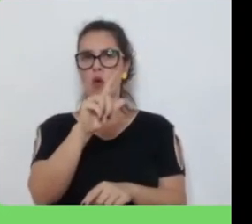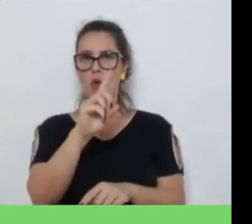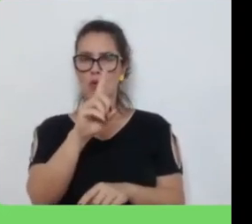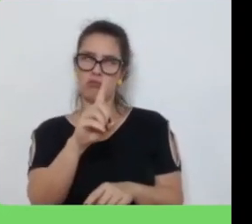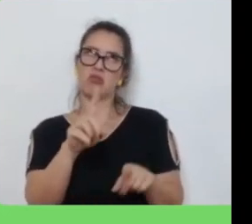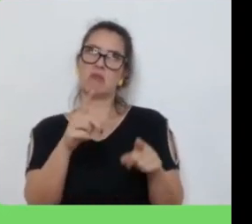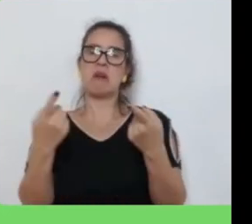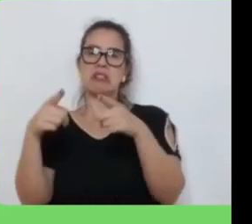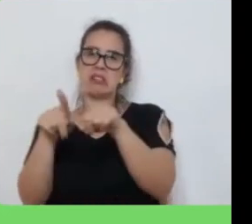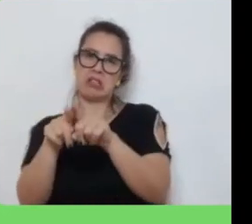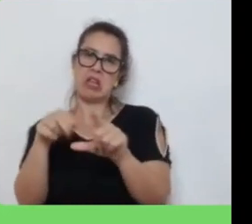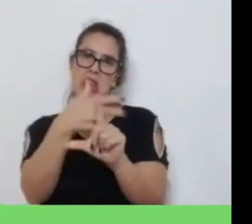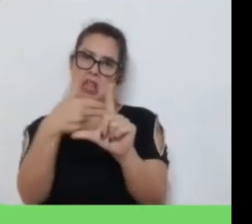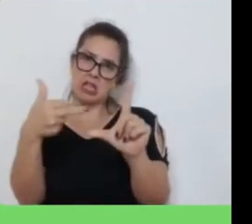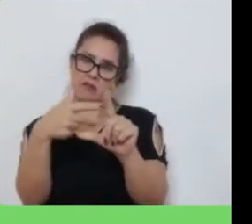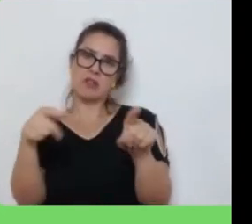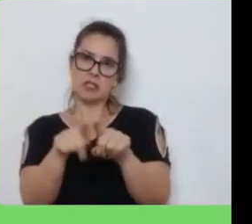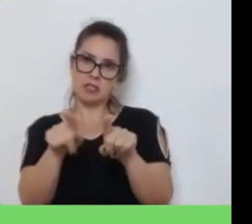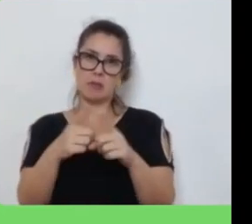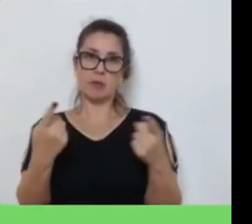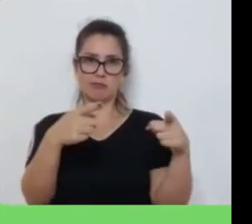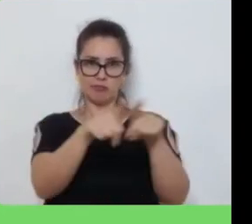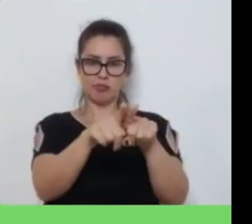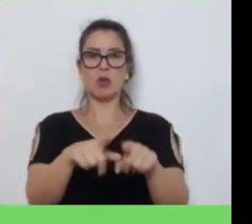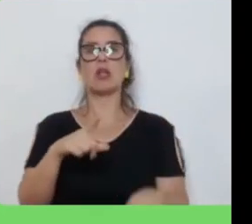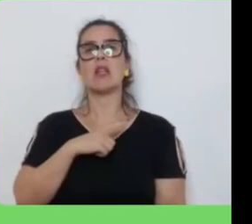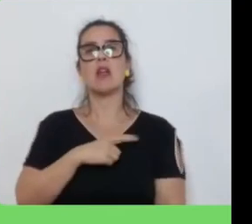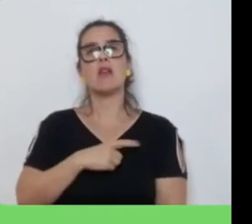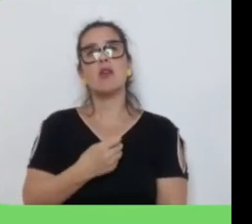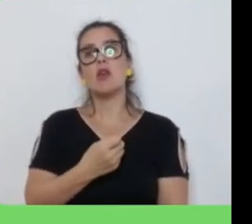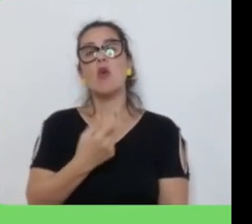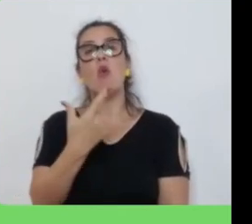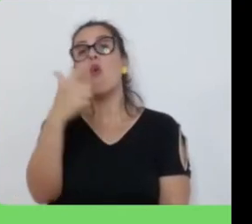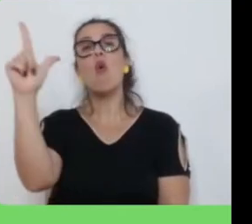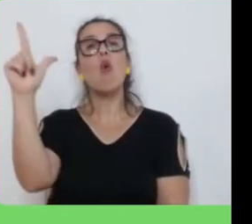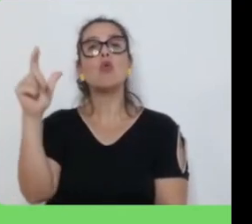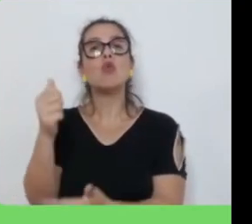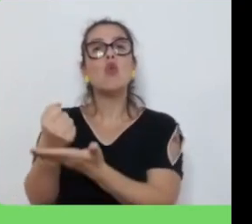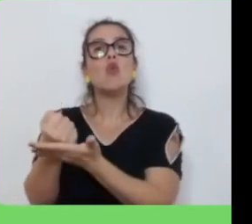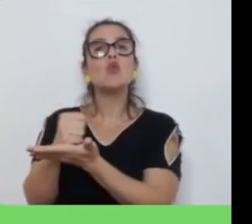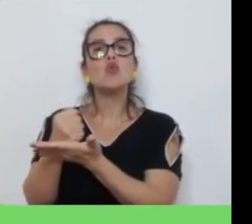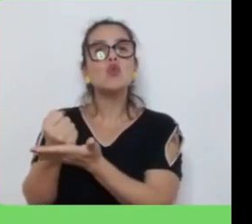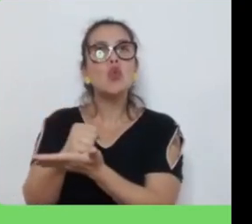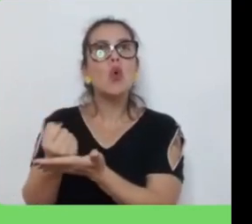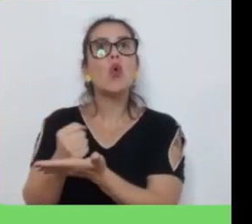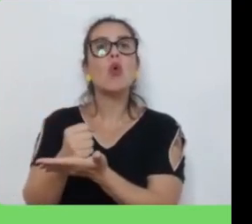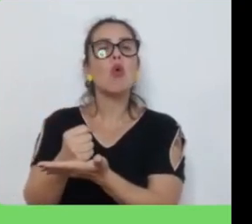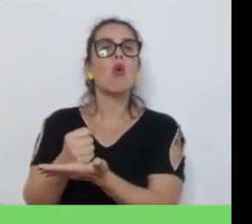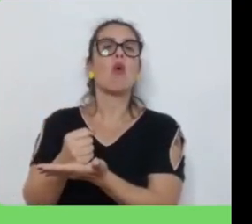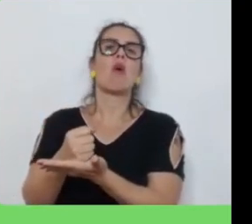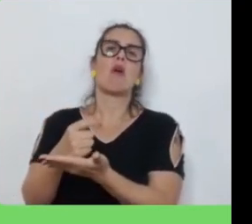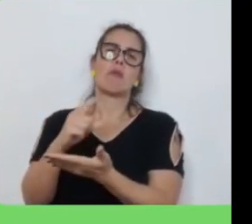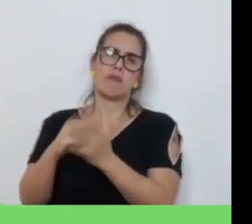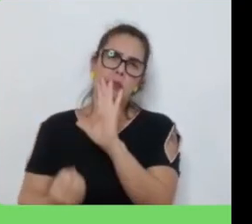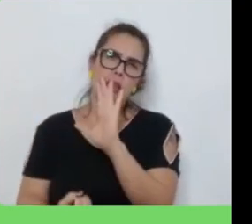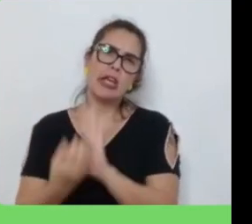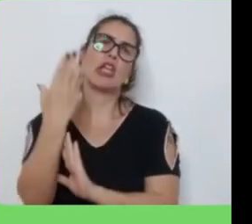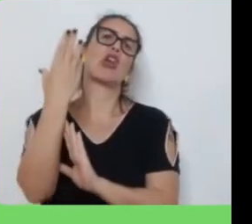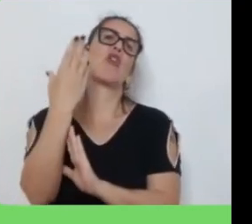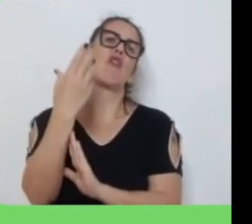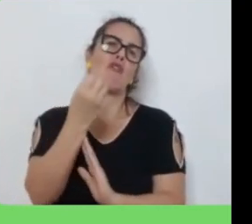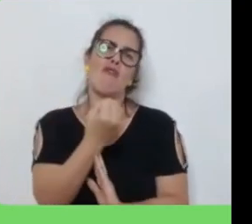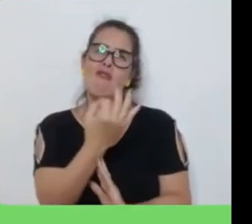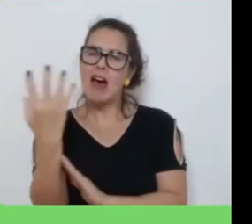Netflix a gente teve com Cartoon Network o pessoal da pessoal que criou ninjin também fazendo parcerias